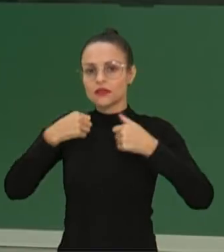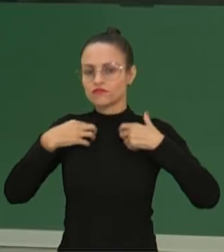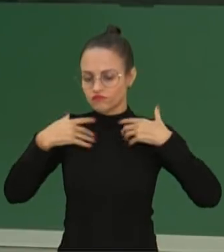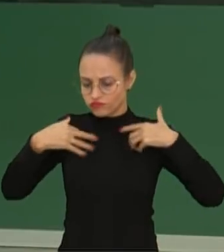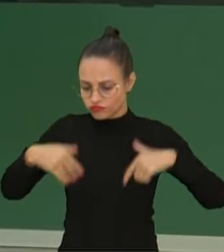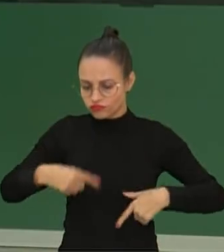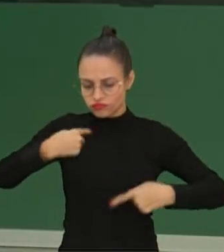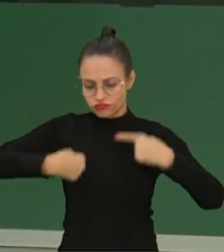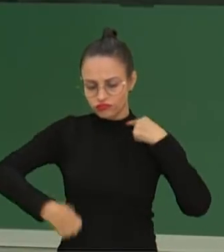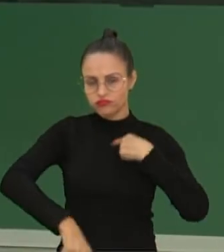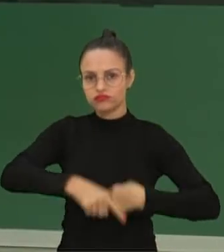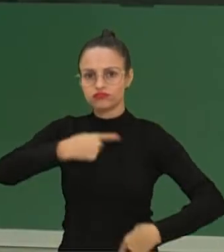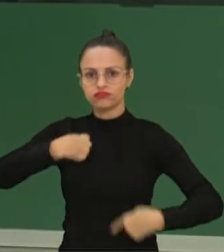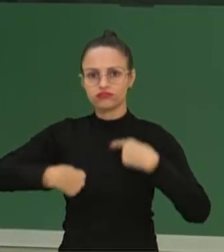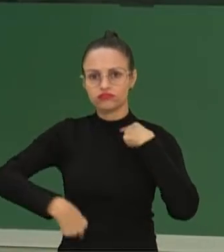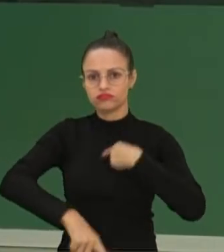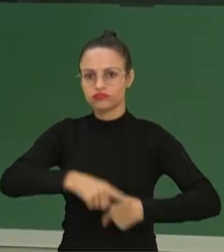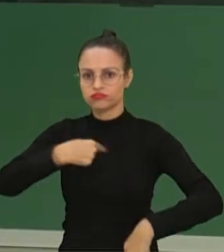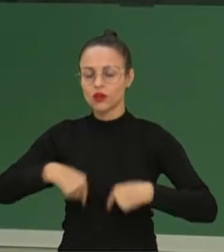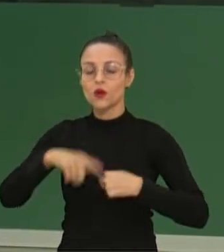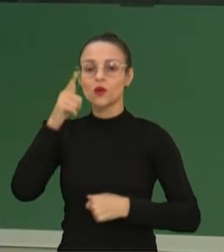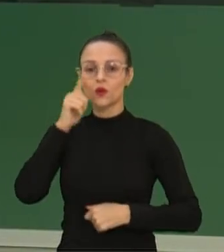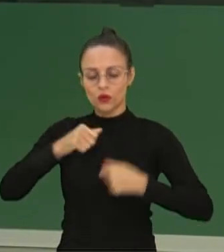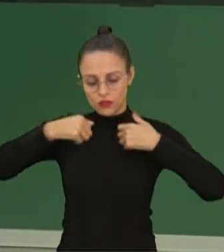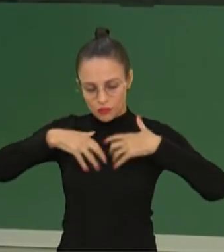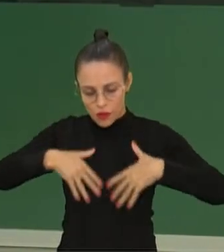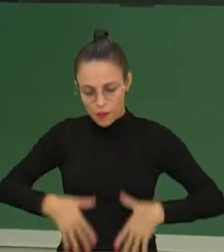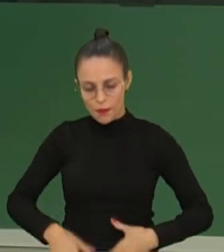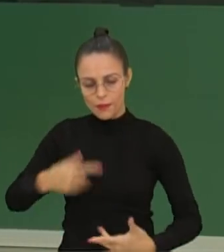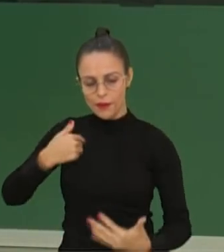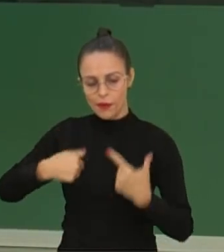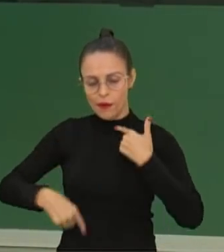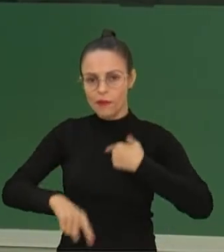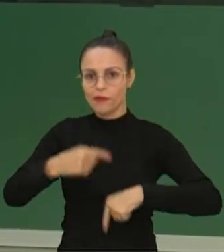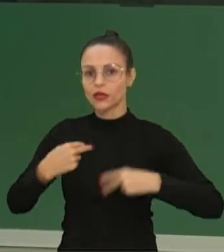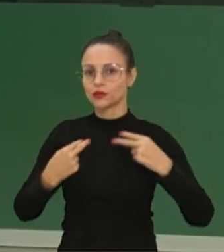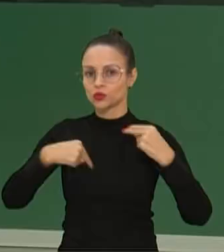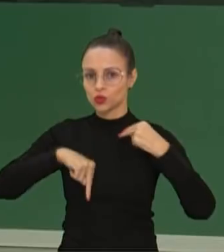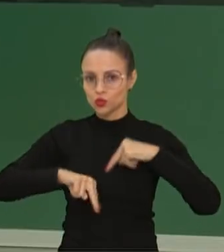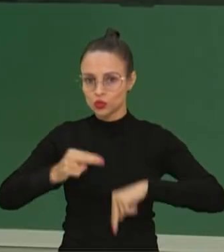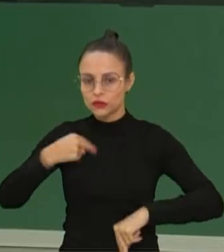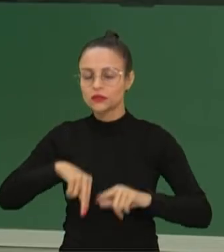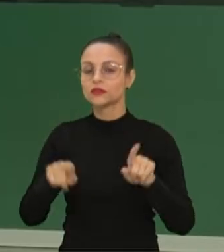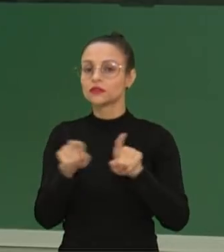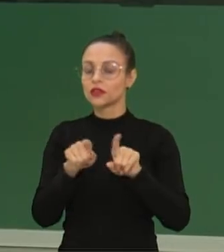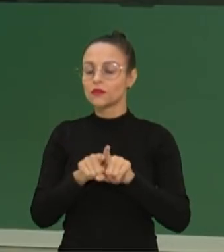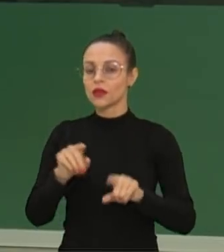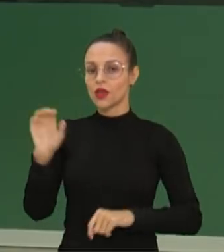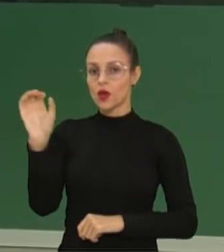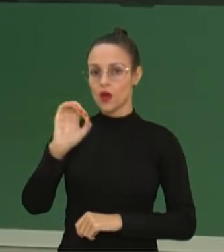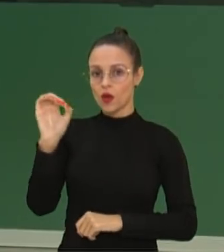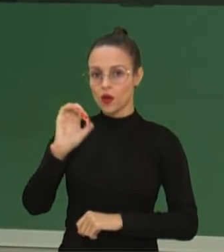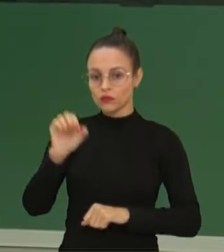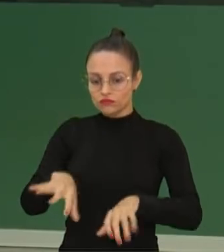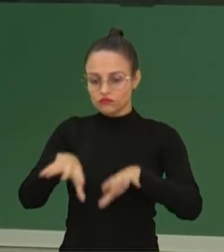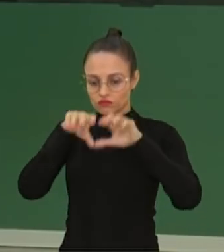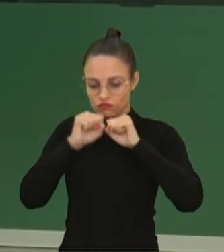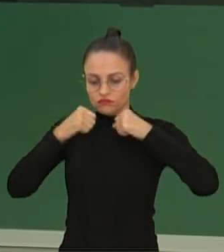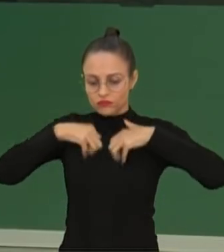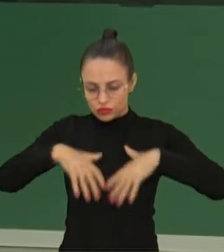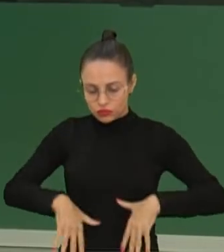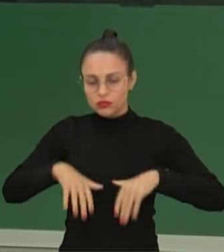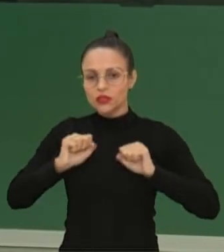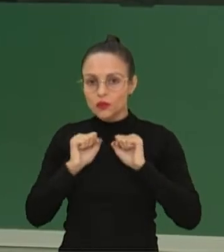fluir por todo o nosso corpo para transportar nutrientes, para transportar, por exemplo, o gás oxigênio e retirar o